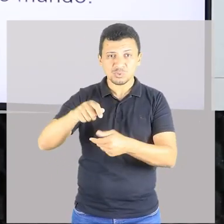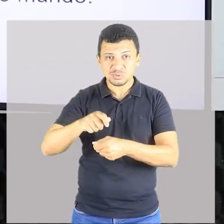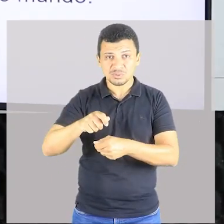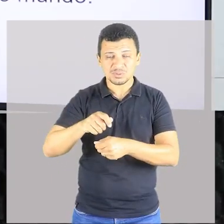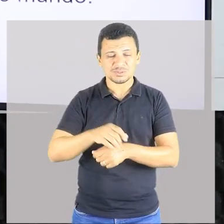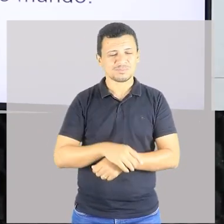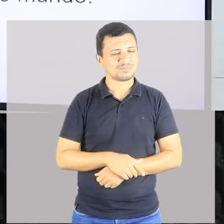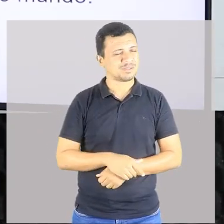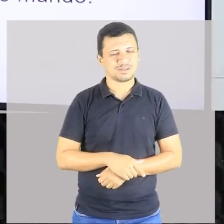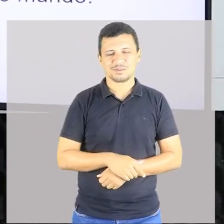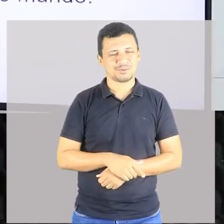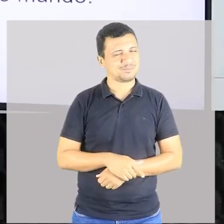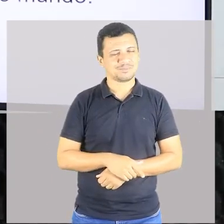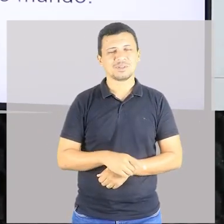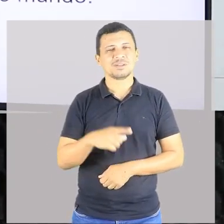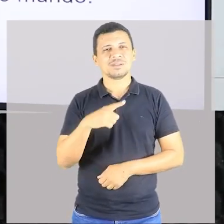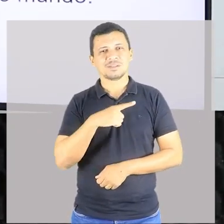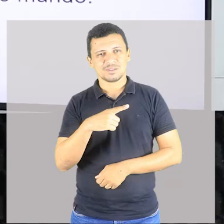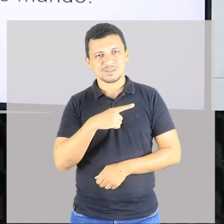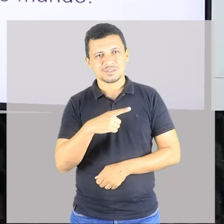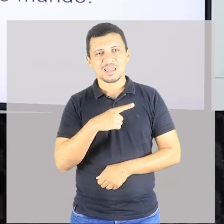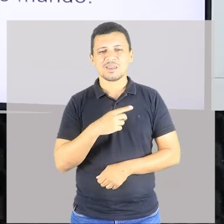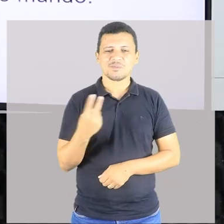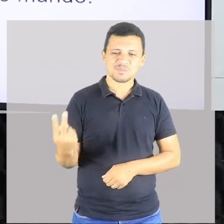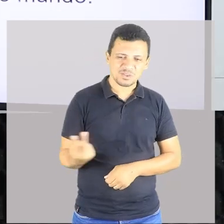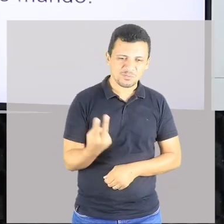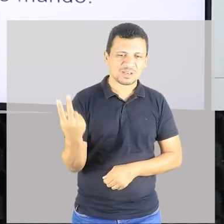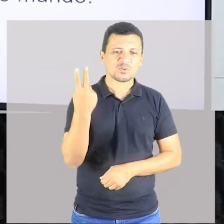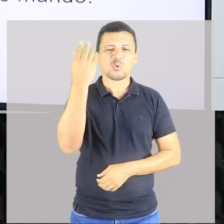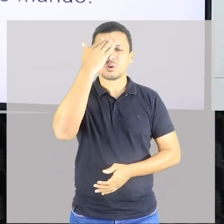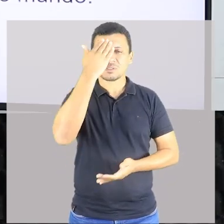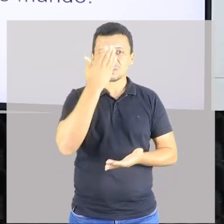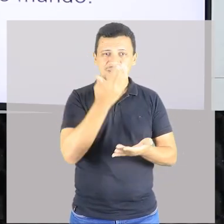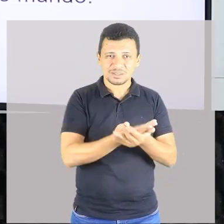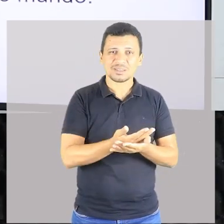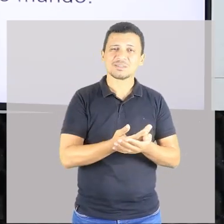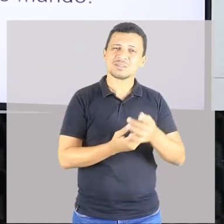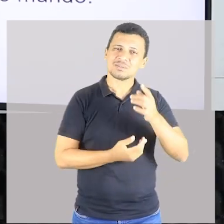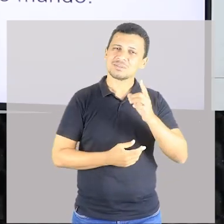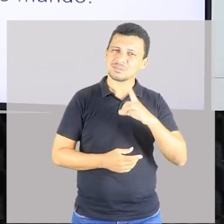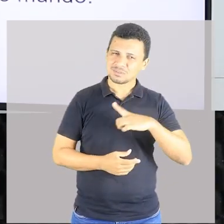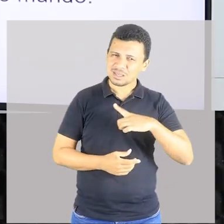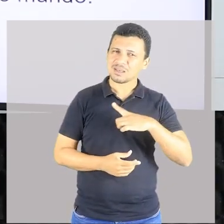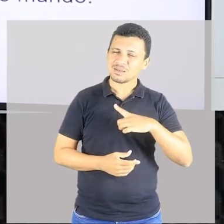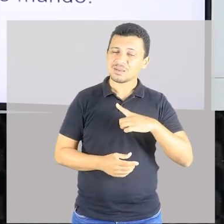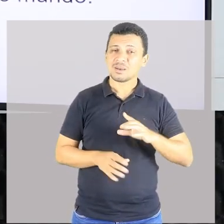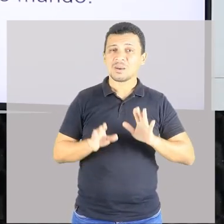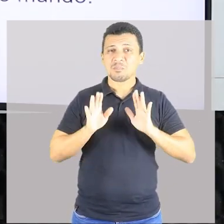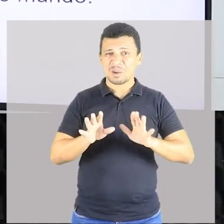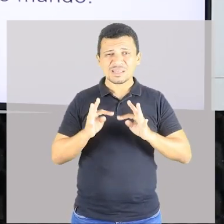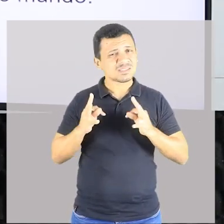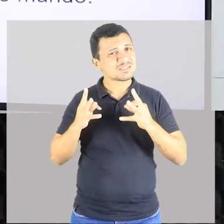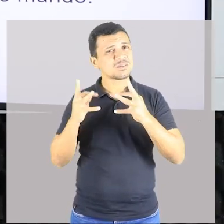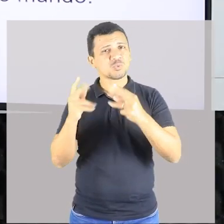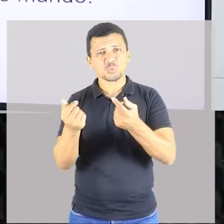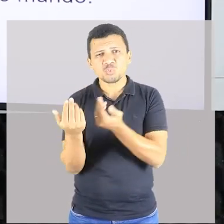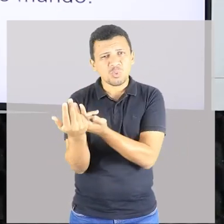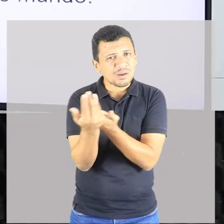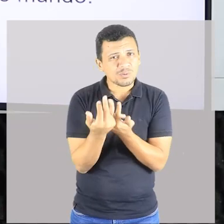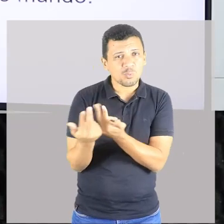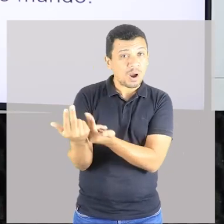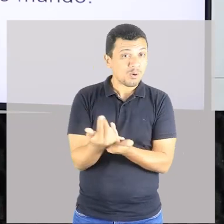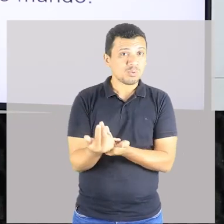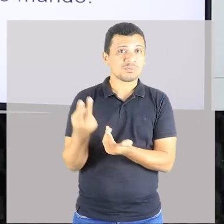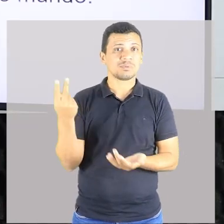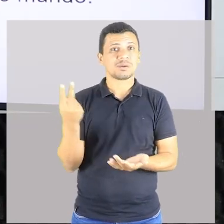Nós temos a homogeneização, a massificação de valores e crenças dominantes, mas eu categorizar que tudo fica igual é um